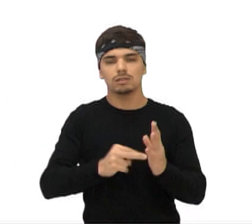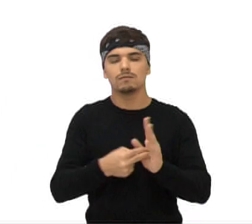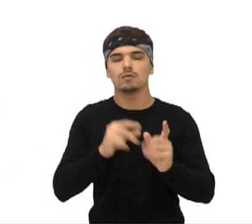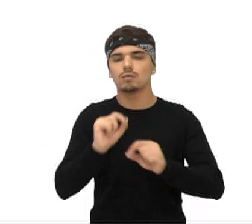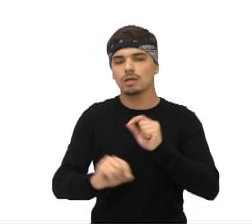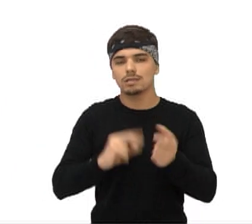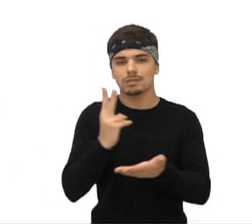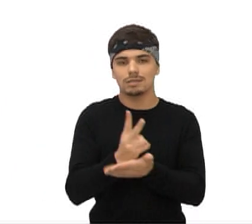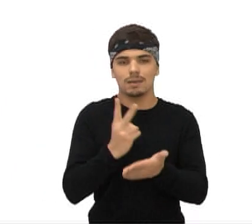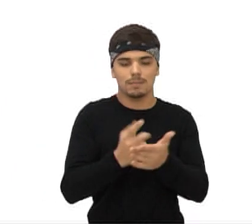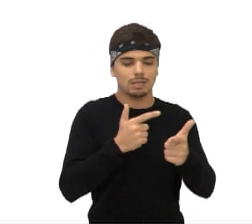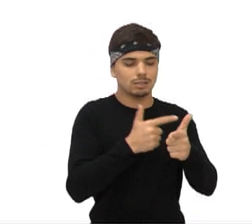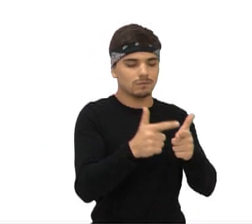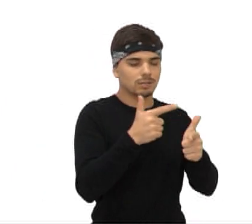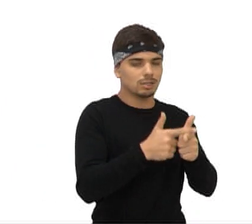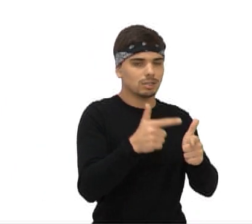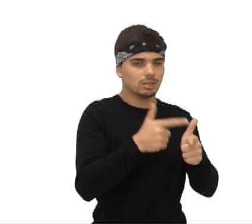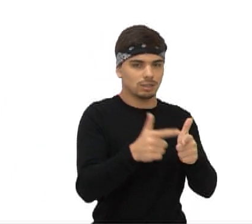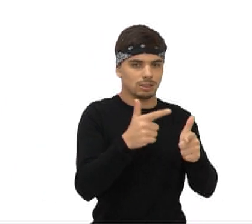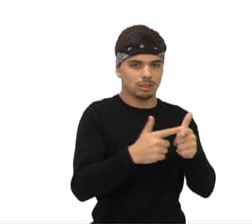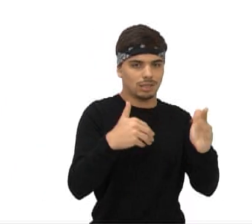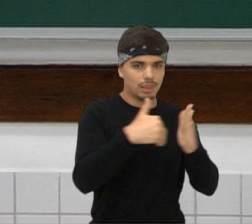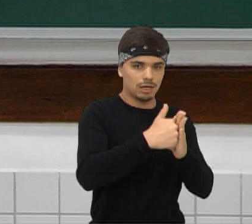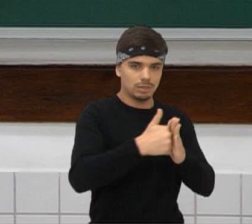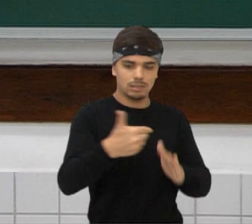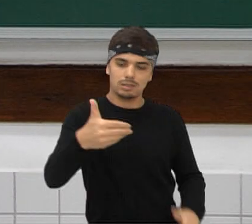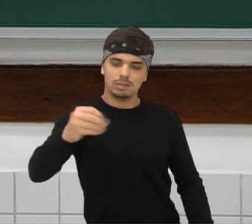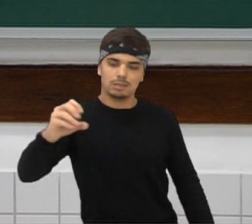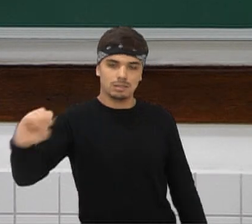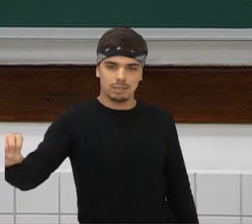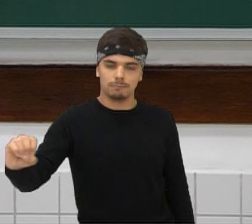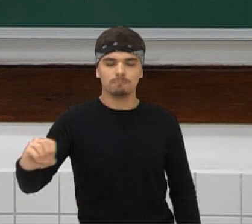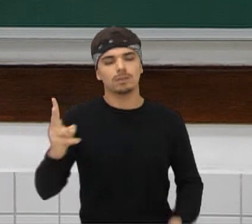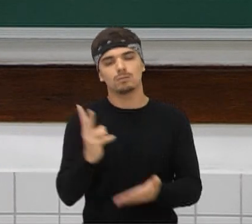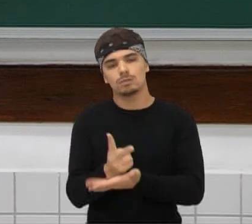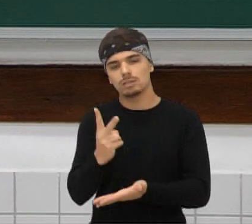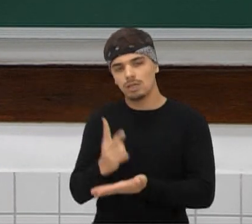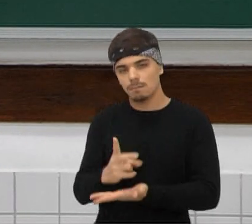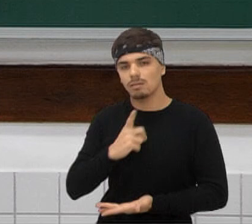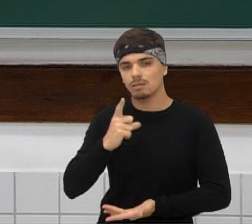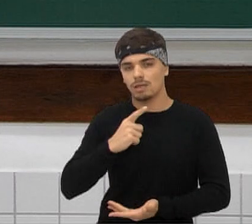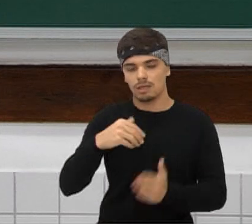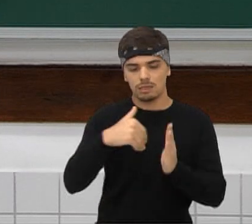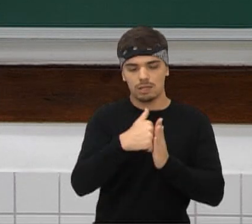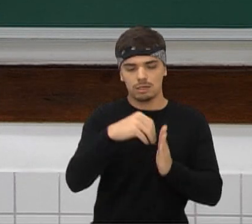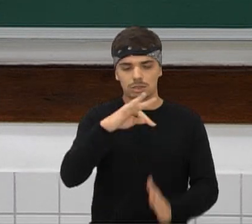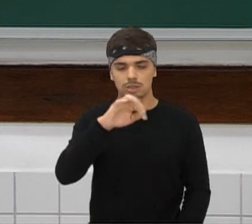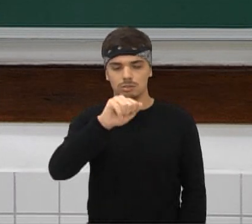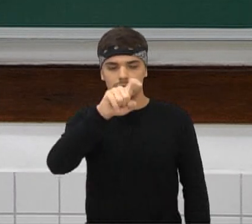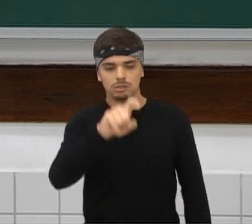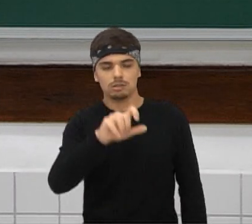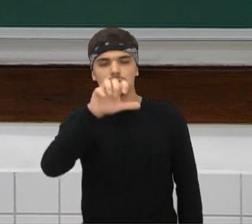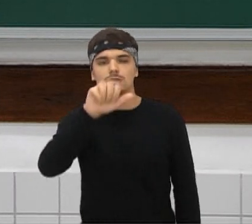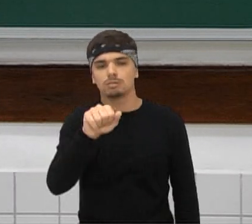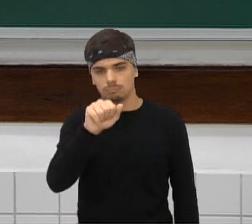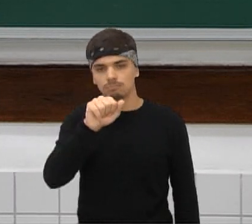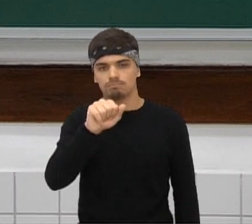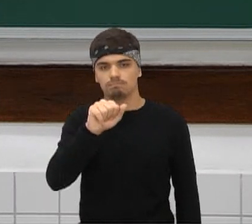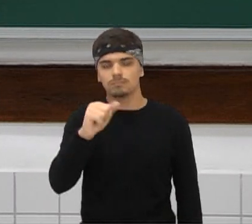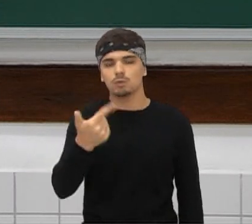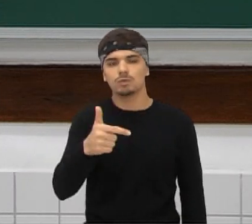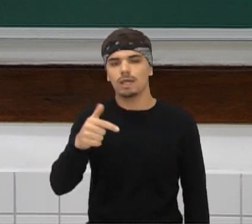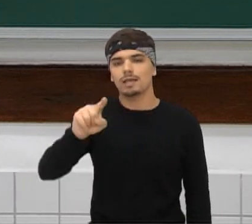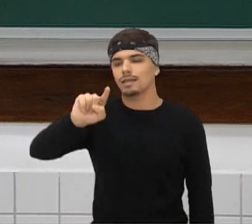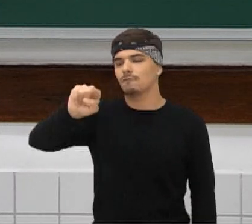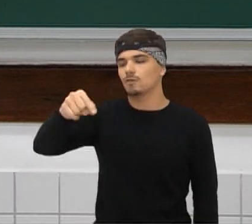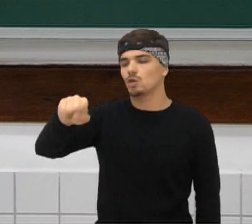que dividir ele por 100. Então, toda vez que eu tiver a taxa, se ela não tiver na forma, né,